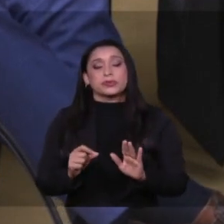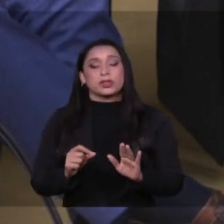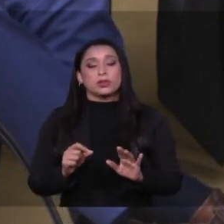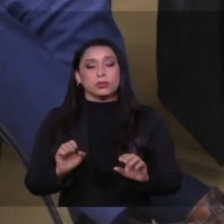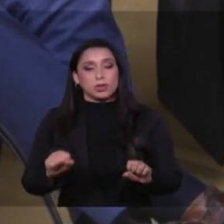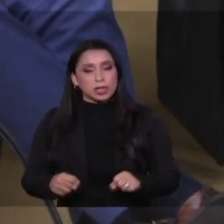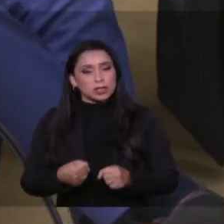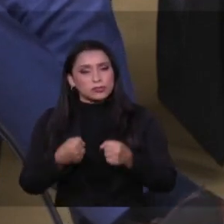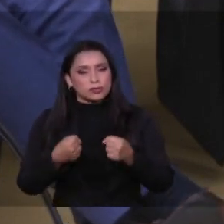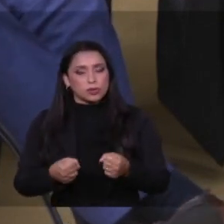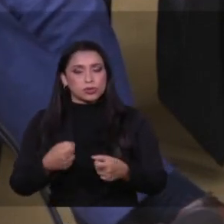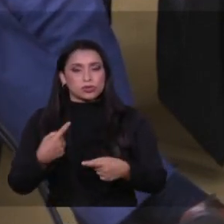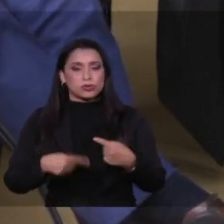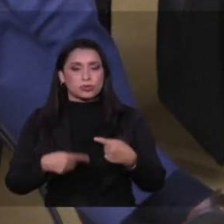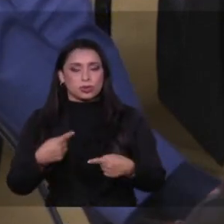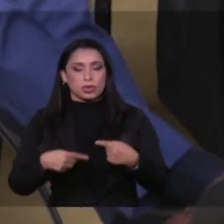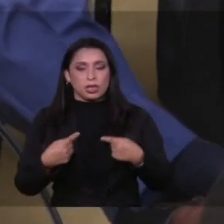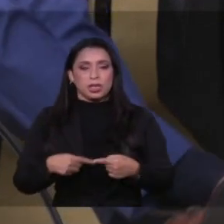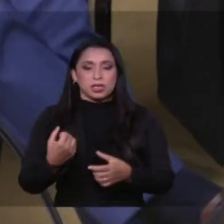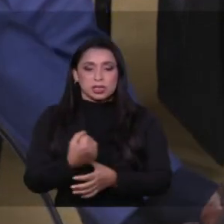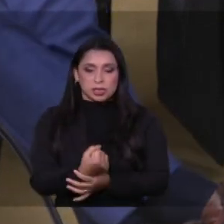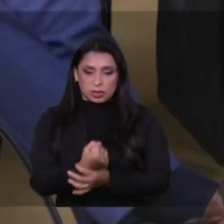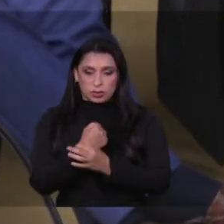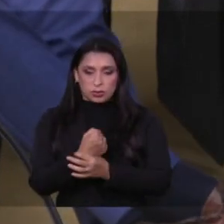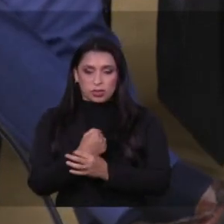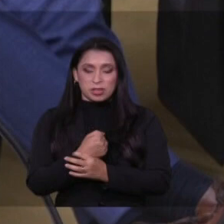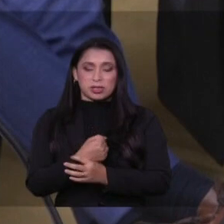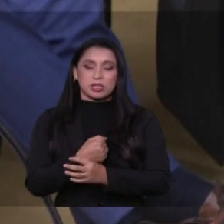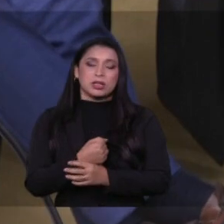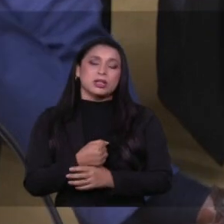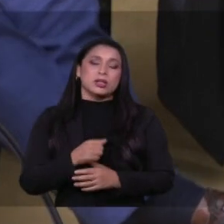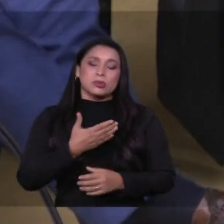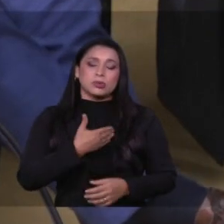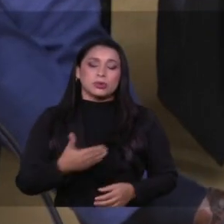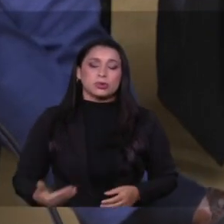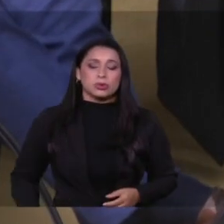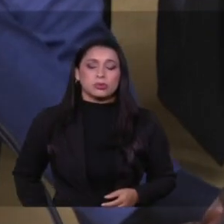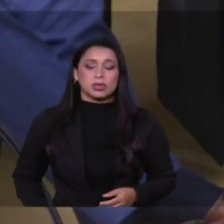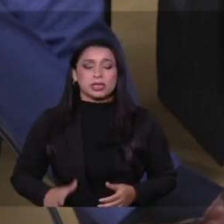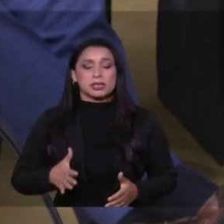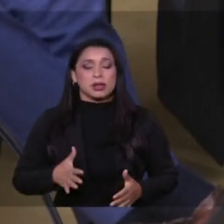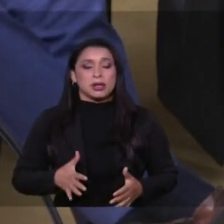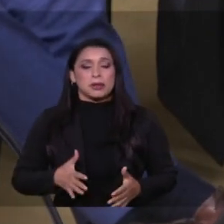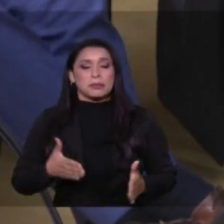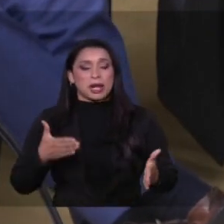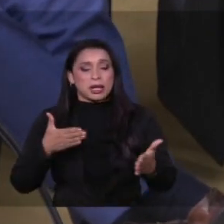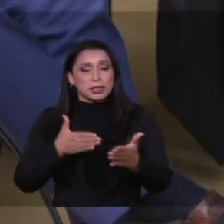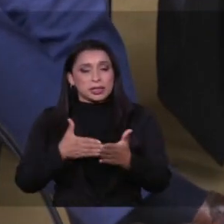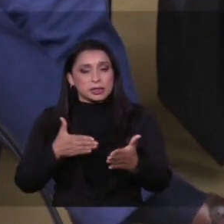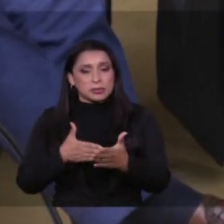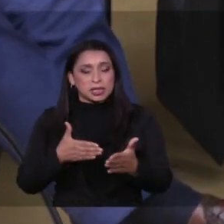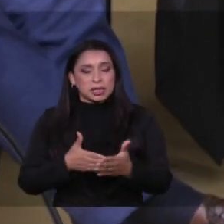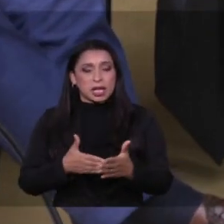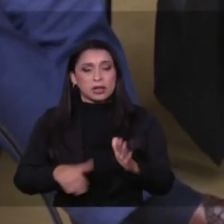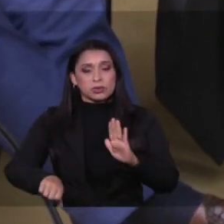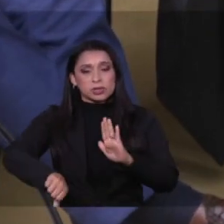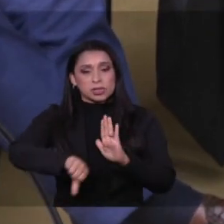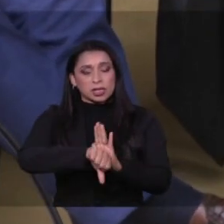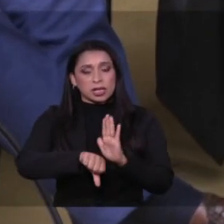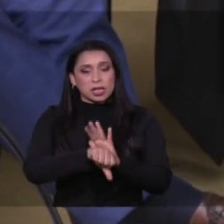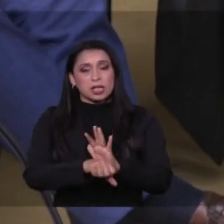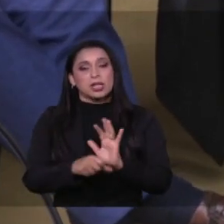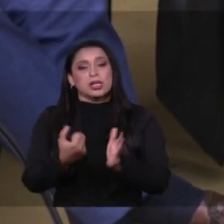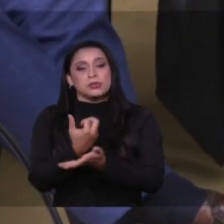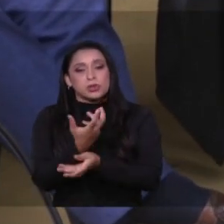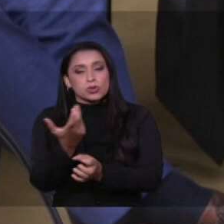deste ano, de políticas de segurança pública no âmbito do Poder Executivo Federal para a repressão de crimes ambientais ou a eles conexos, a exemplo do desmatamento